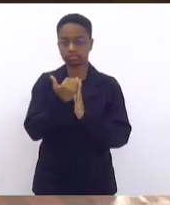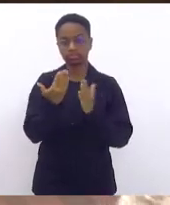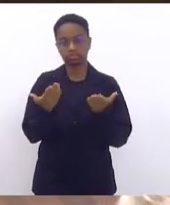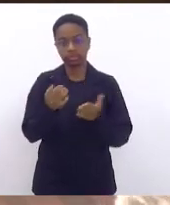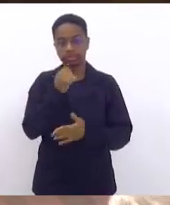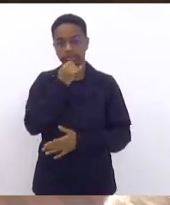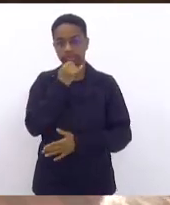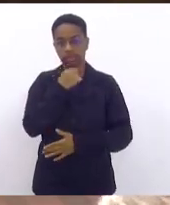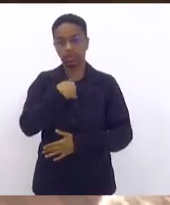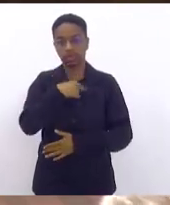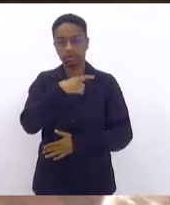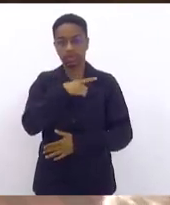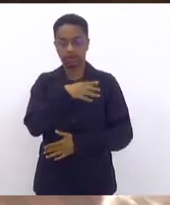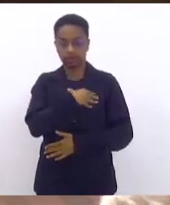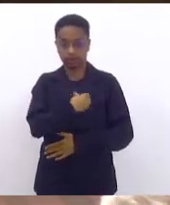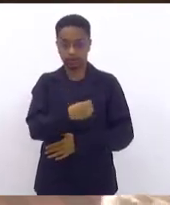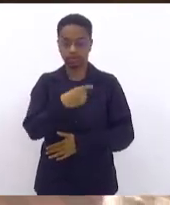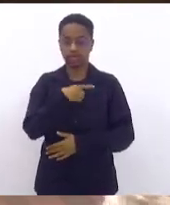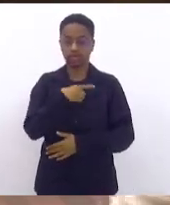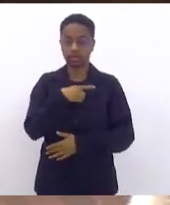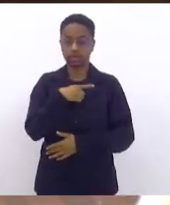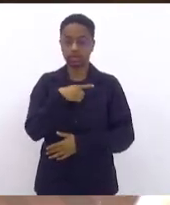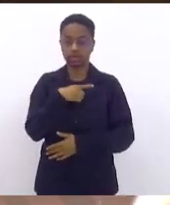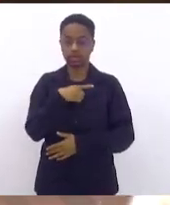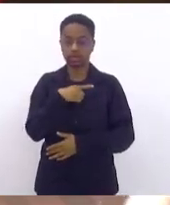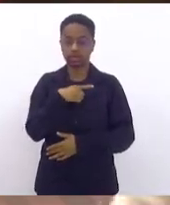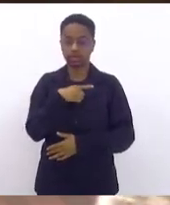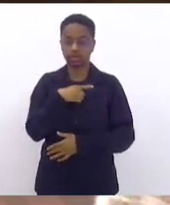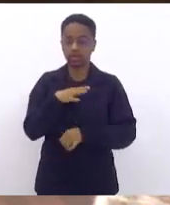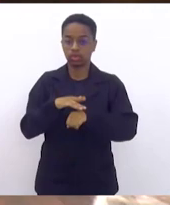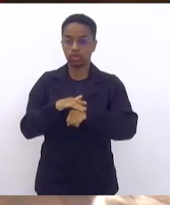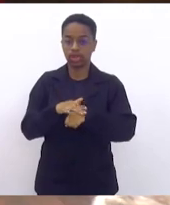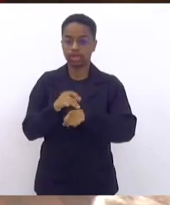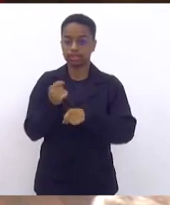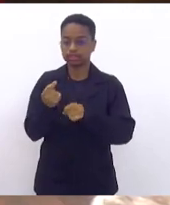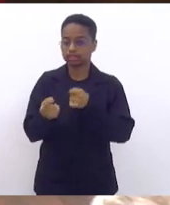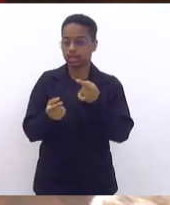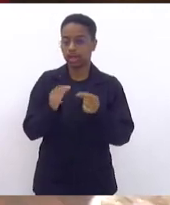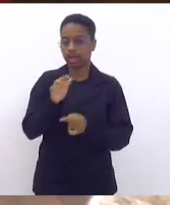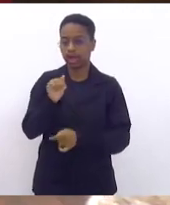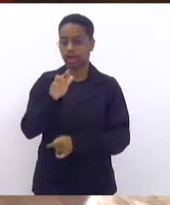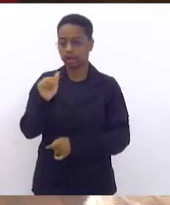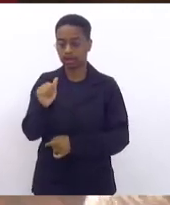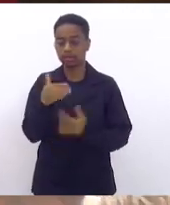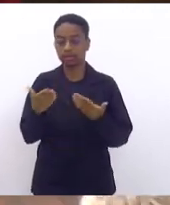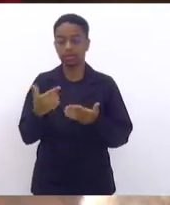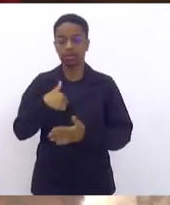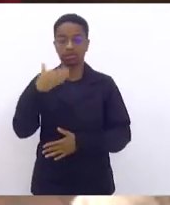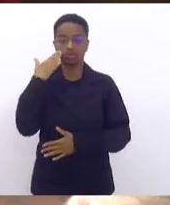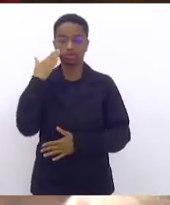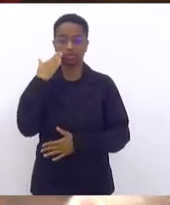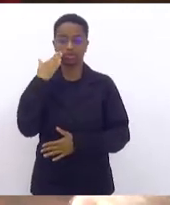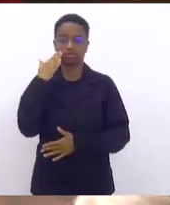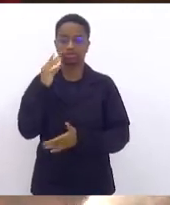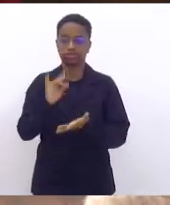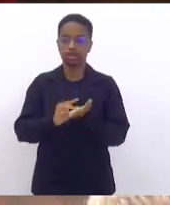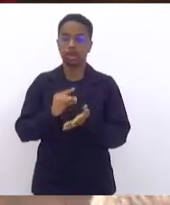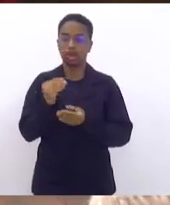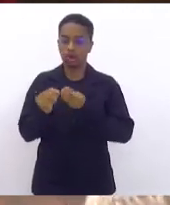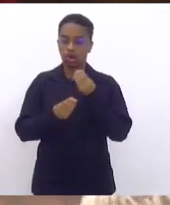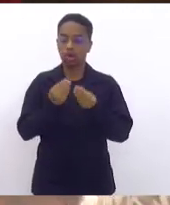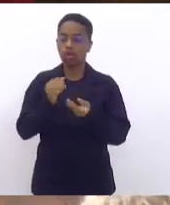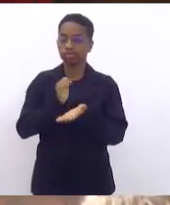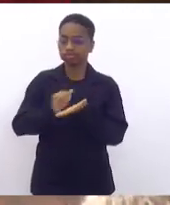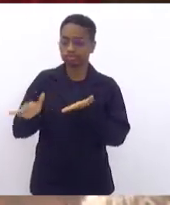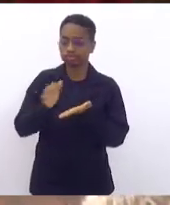por exemplo, tenho um filho que tem uma doença rara, e eu sei o quanto isso é